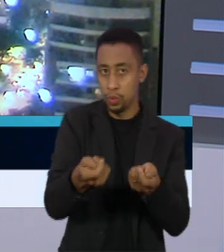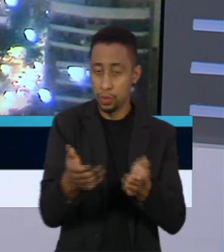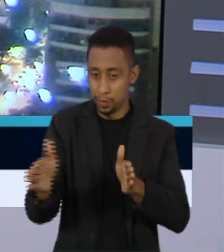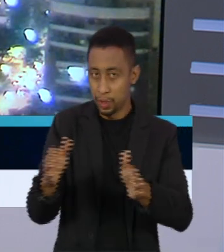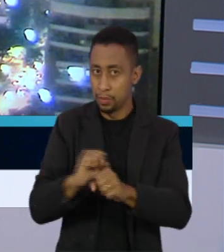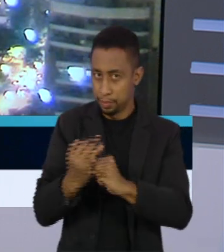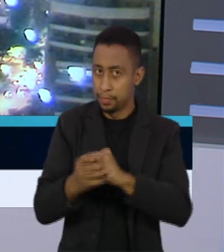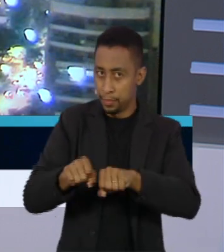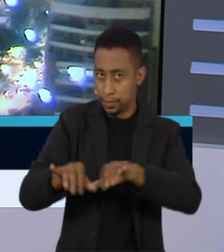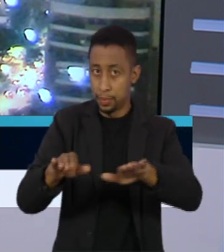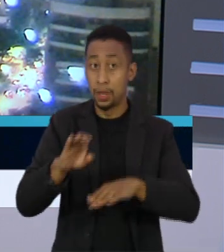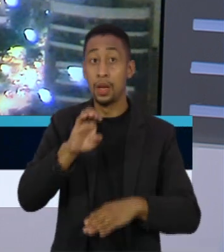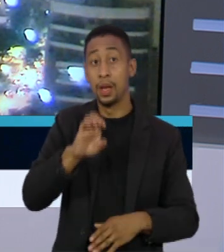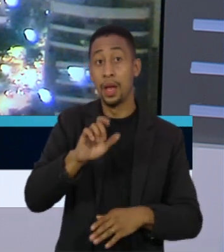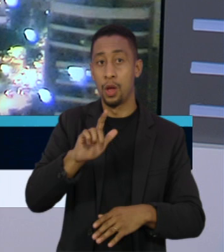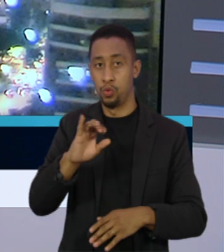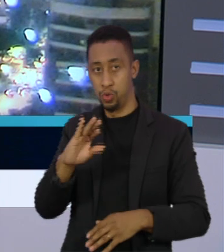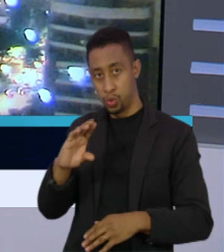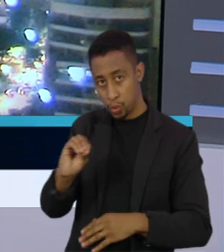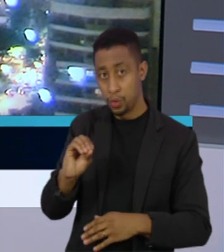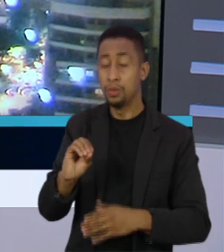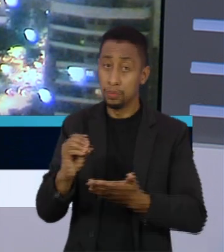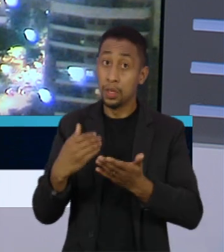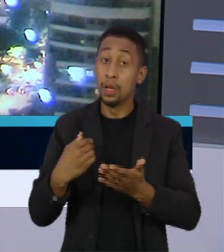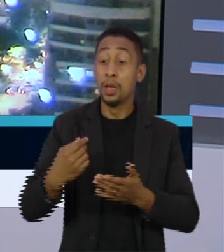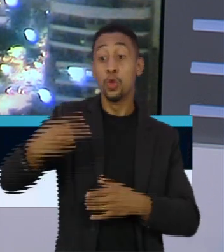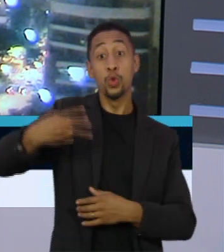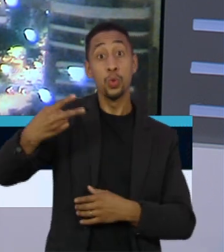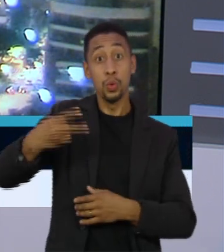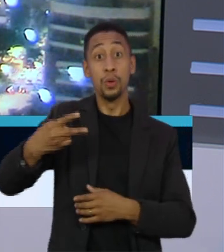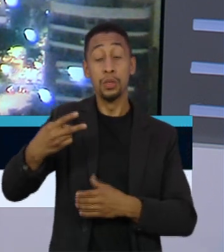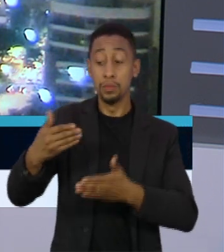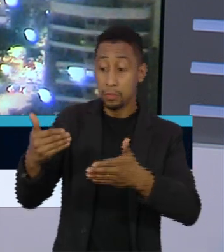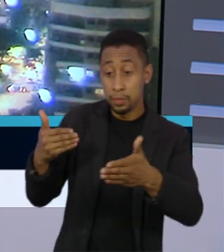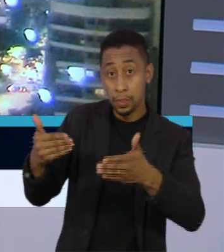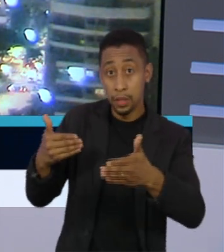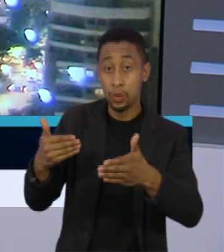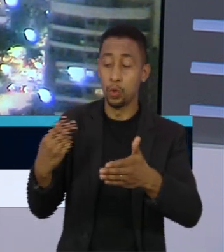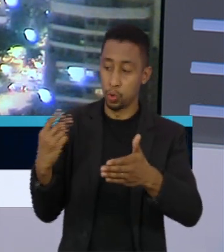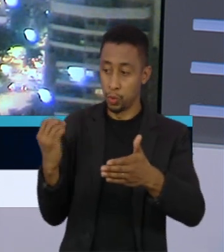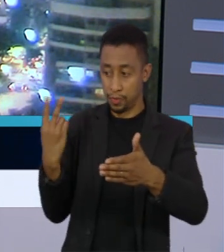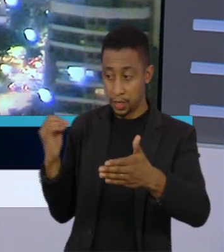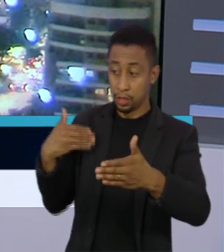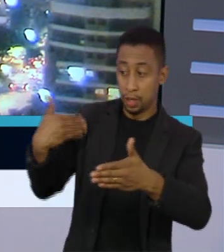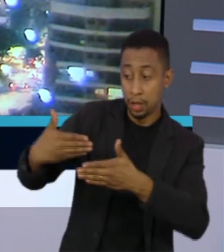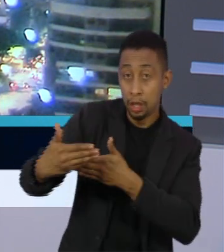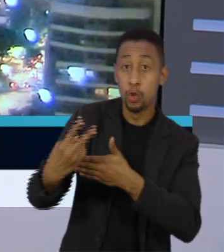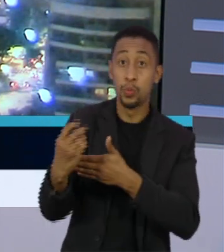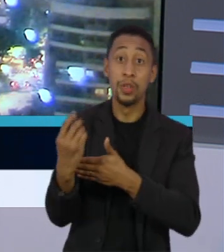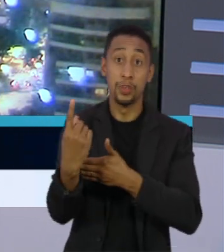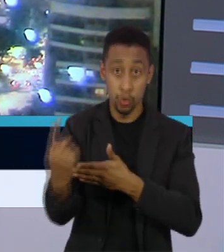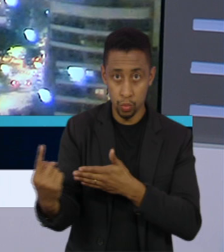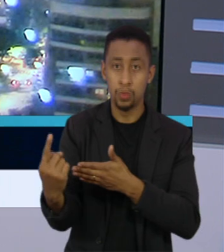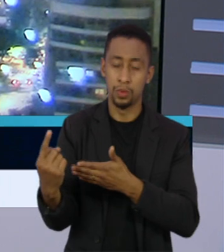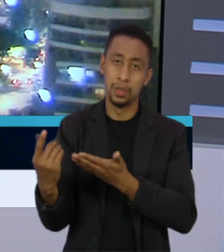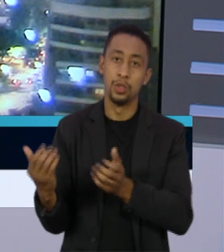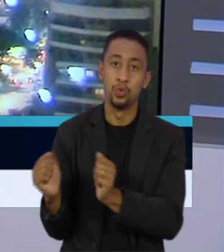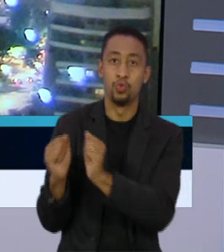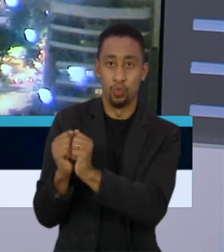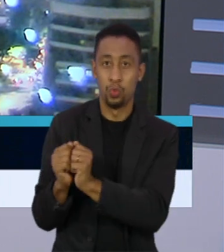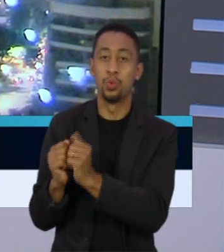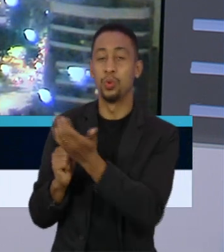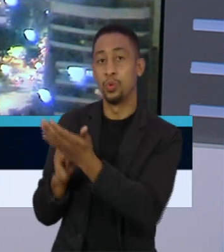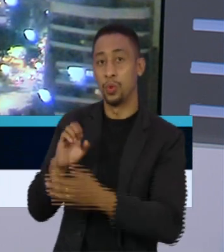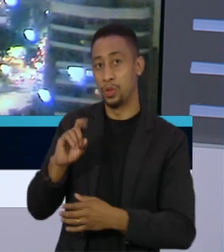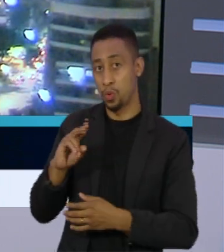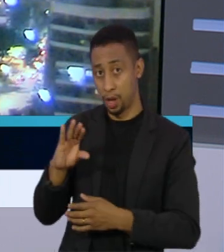Elcio Franco foi o número 2 da pasta entre 2020 e 2021, durante a gestão do general Eduardo Pazuello.